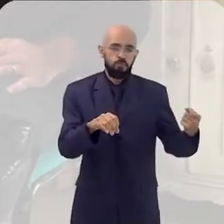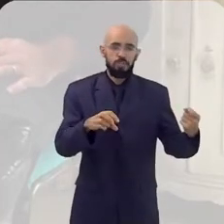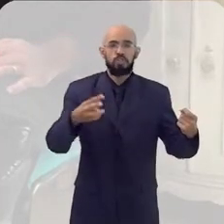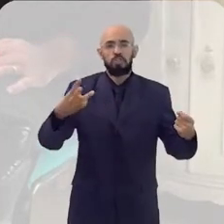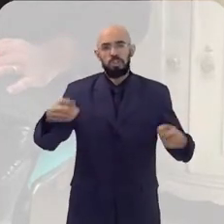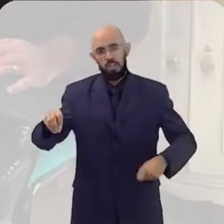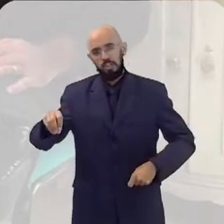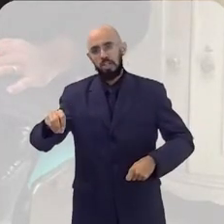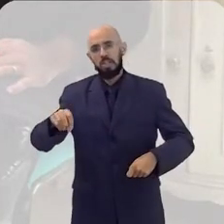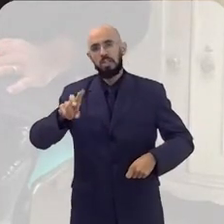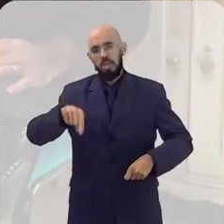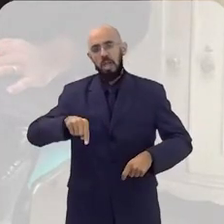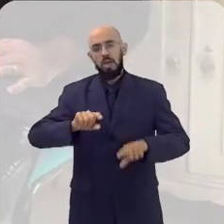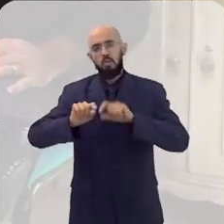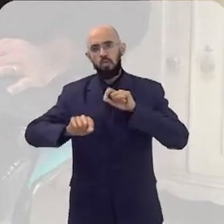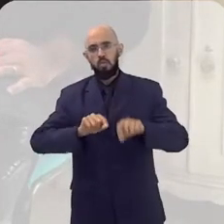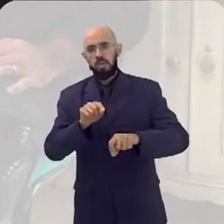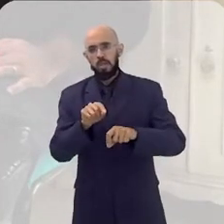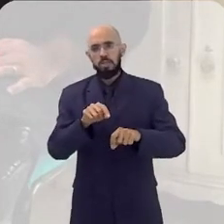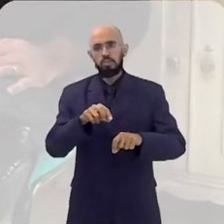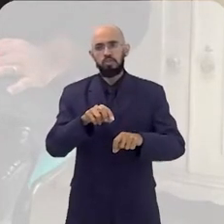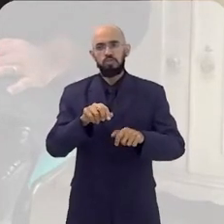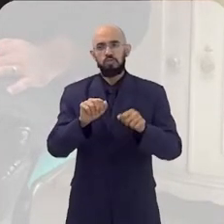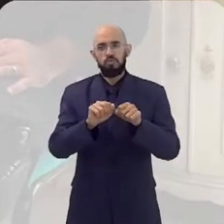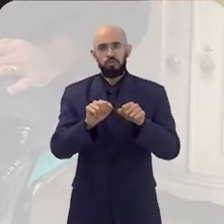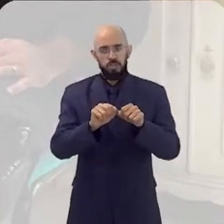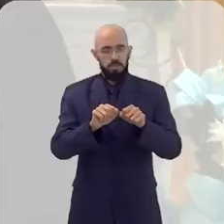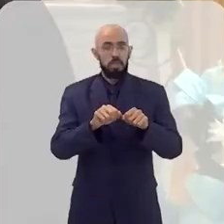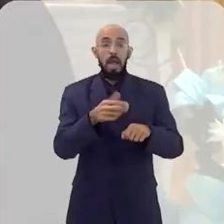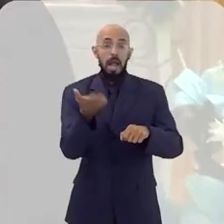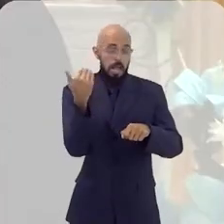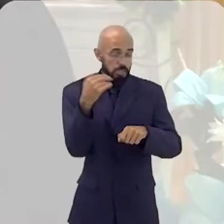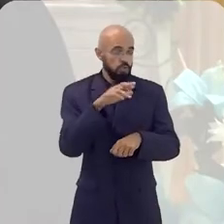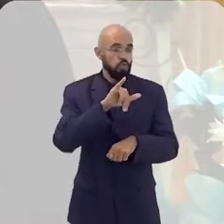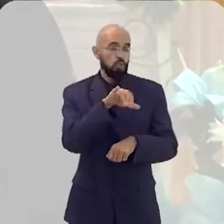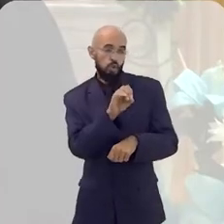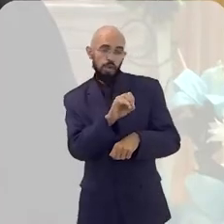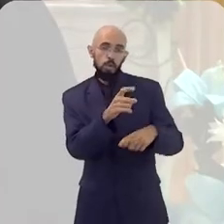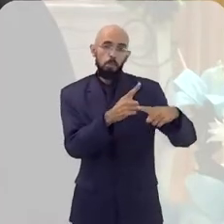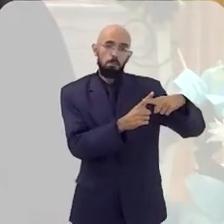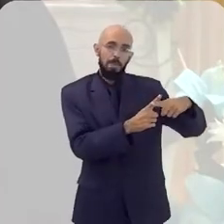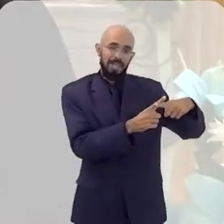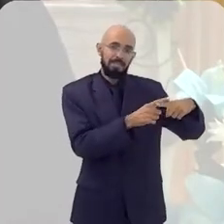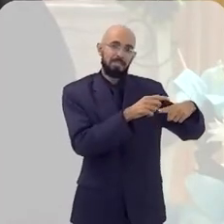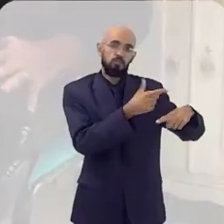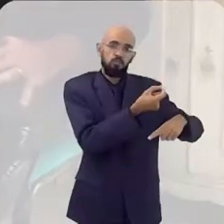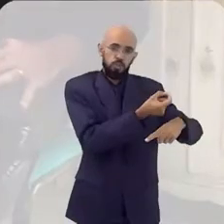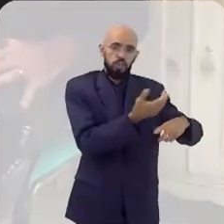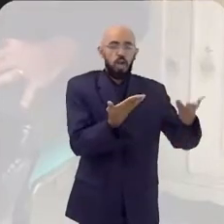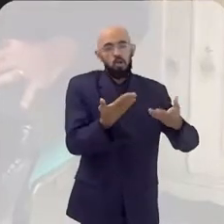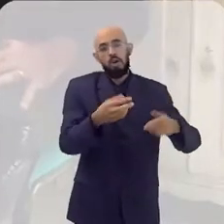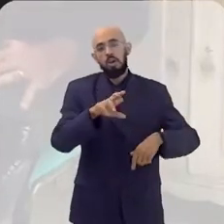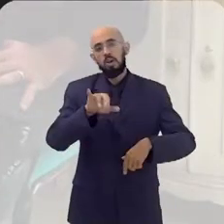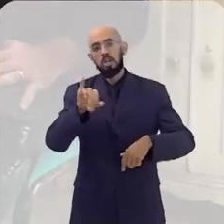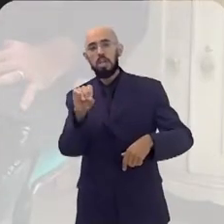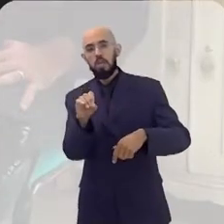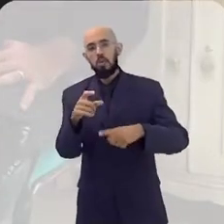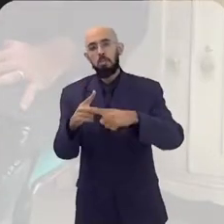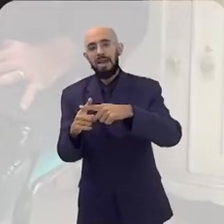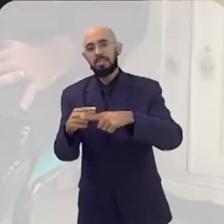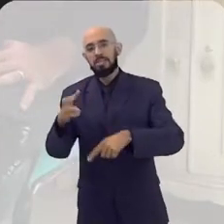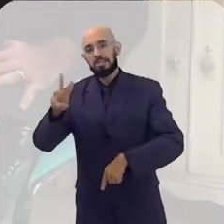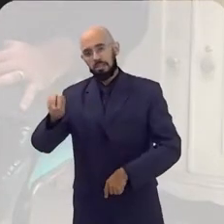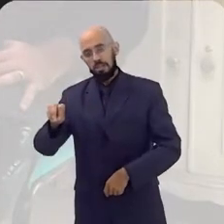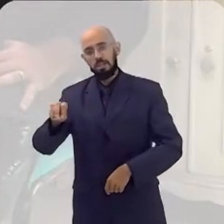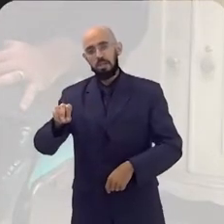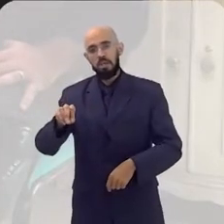2030, que é o que nós tivemos, o Rio Mais 20. Agora é o Rio Mais 30. Agora é o Rio Mais 30.